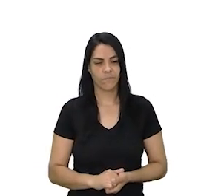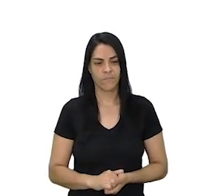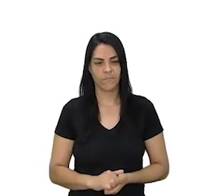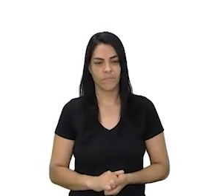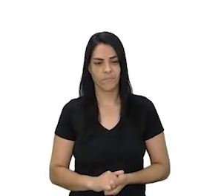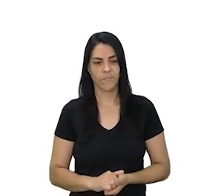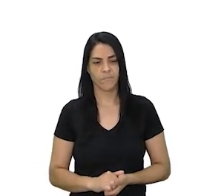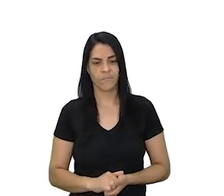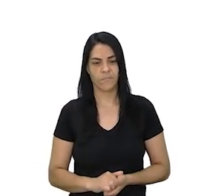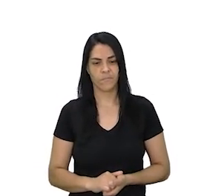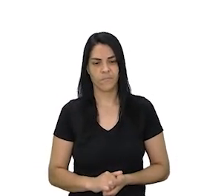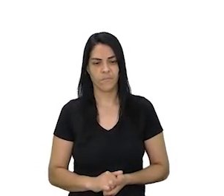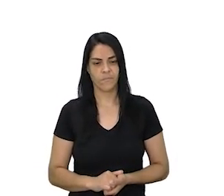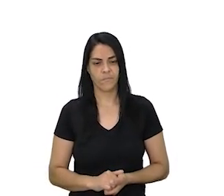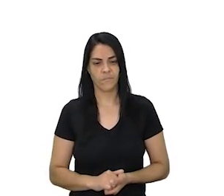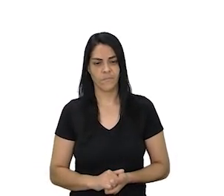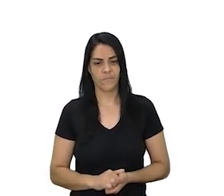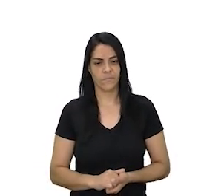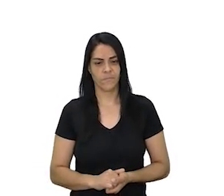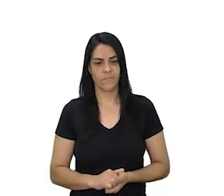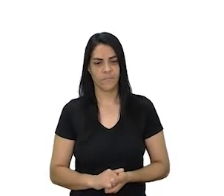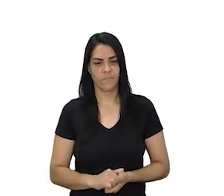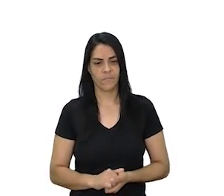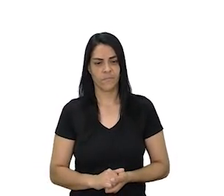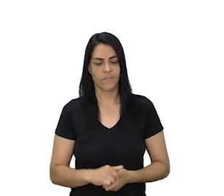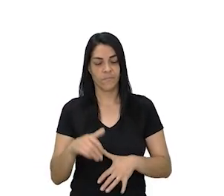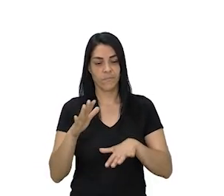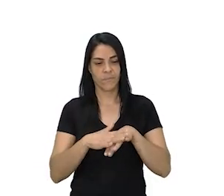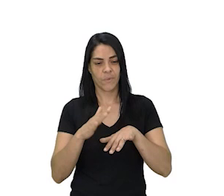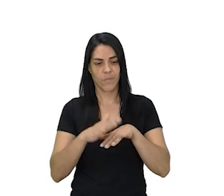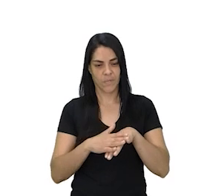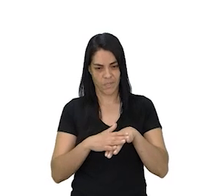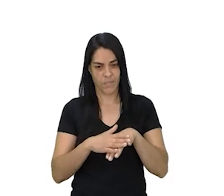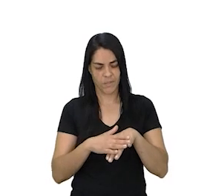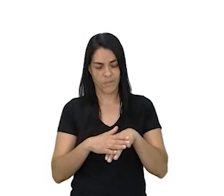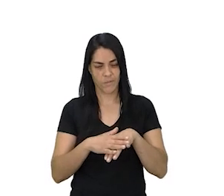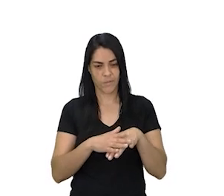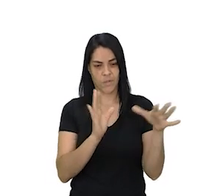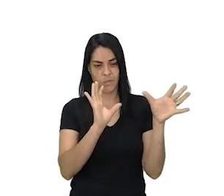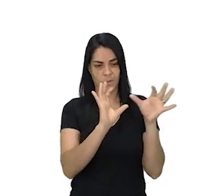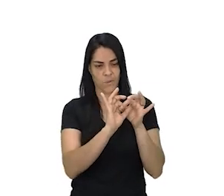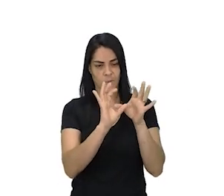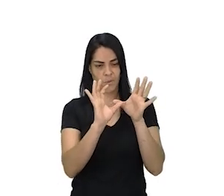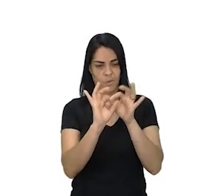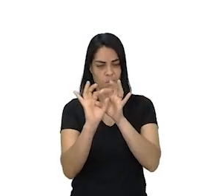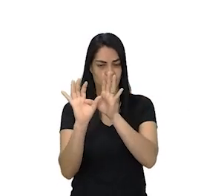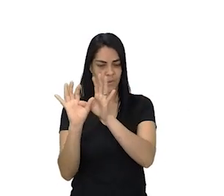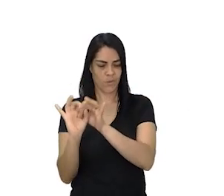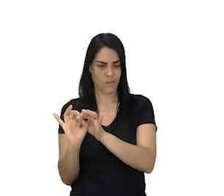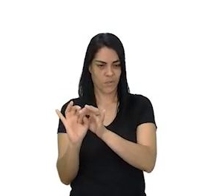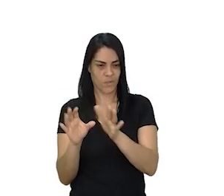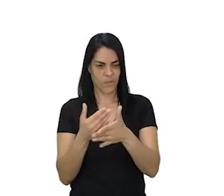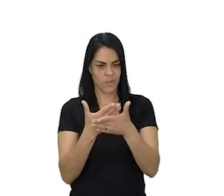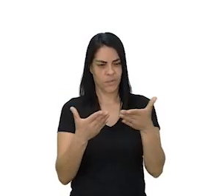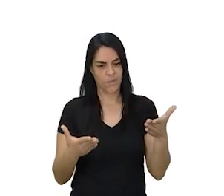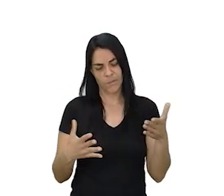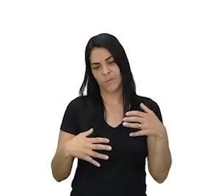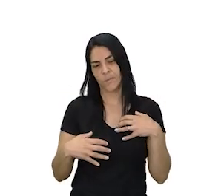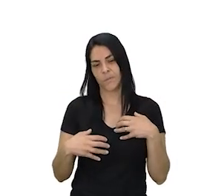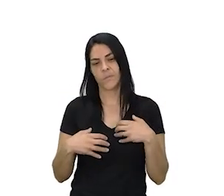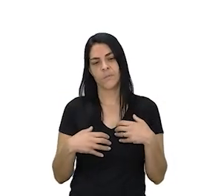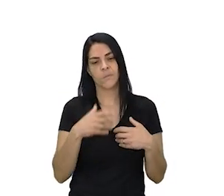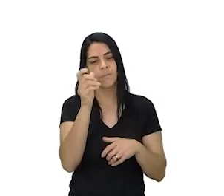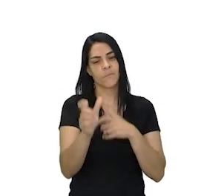para frente aqui, da matemática nesse contexto em que nós, sujeitos,